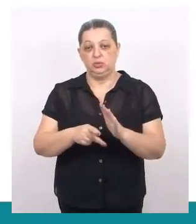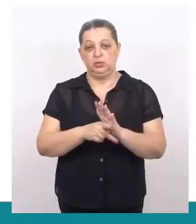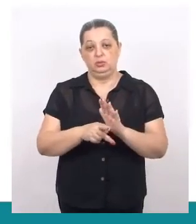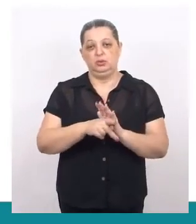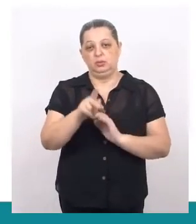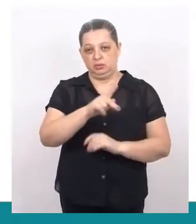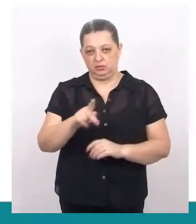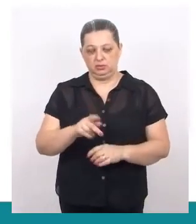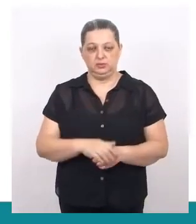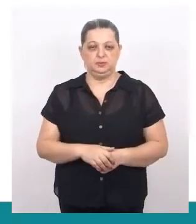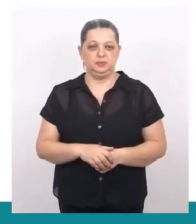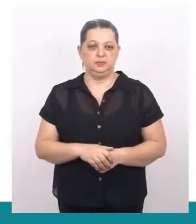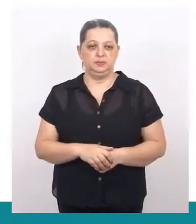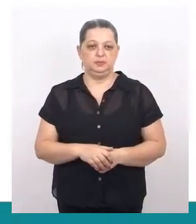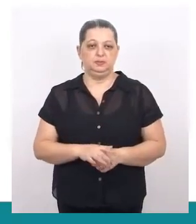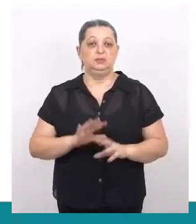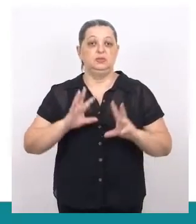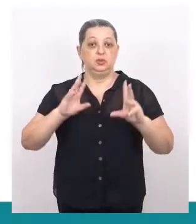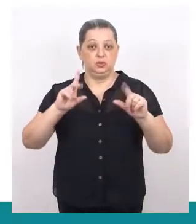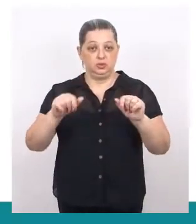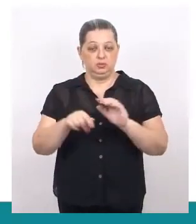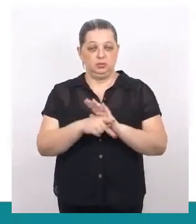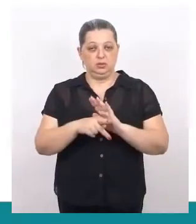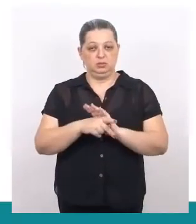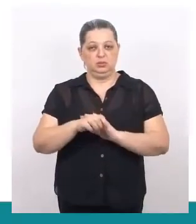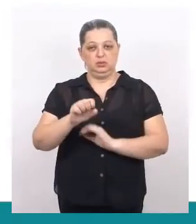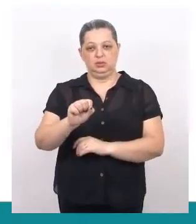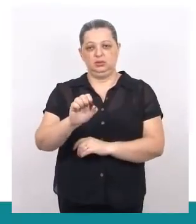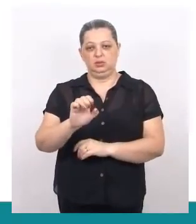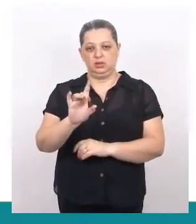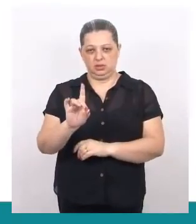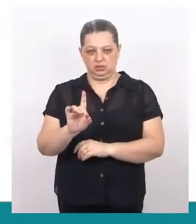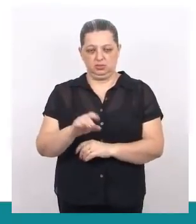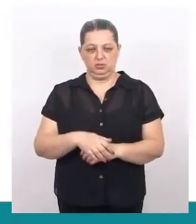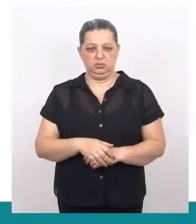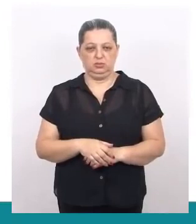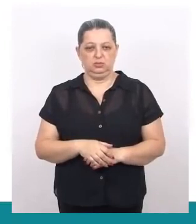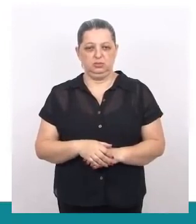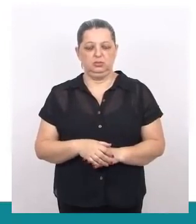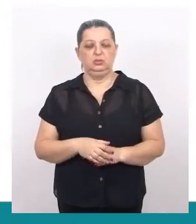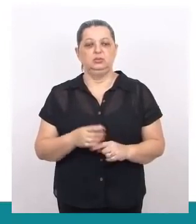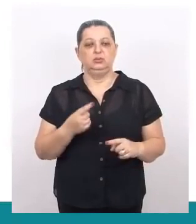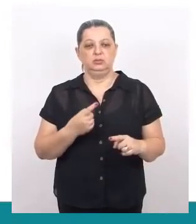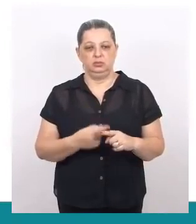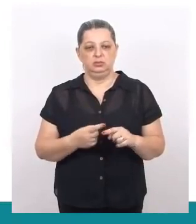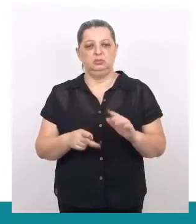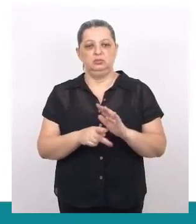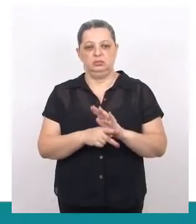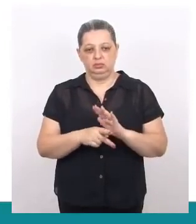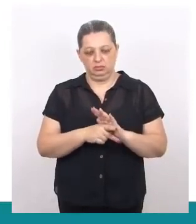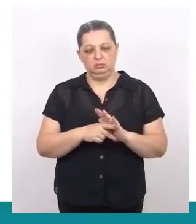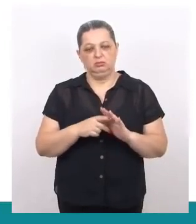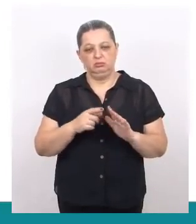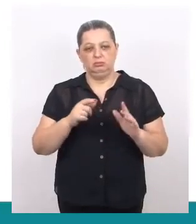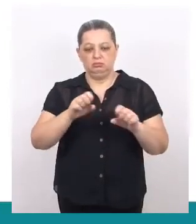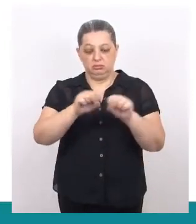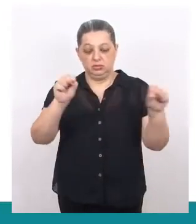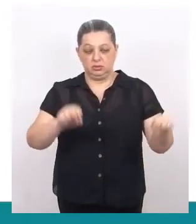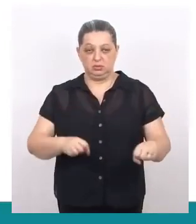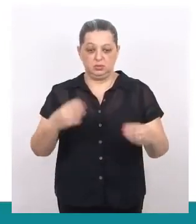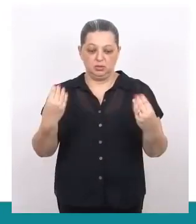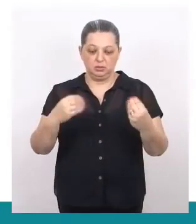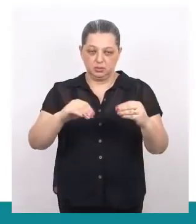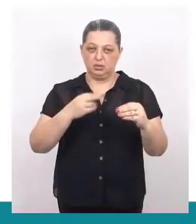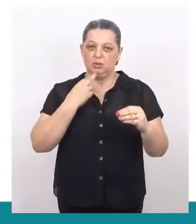bom? Isso tudo na sede, com exceção da atribuição dos projetos que vocês fazem fora do sistema e só colocam o